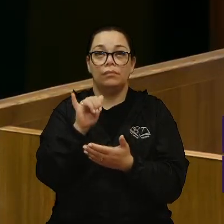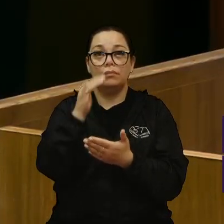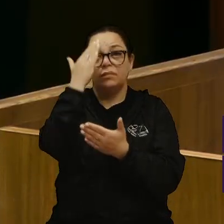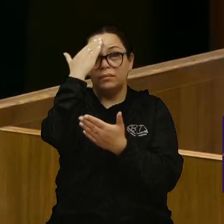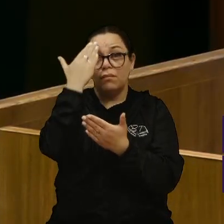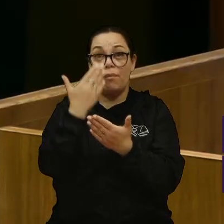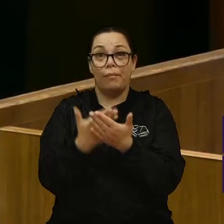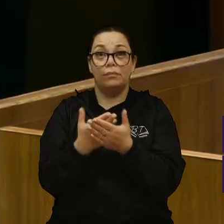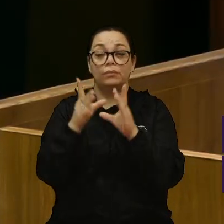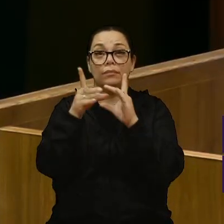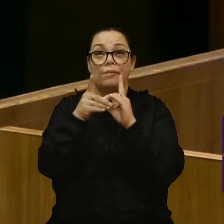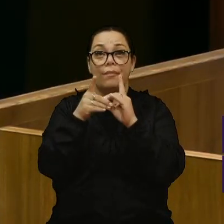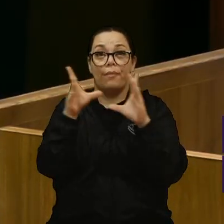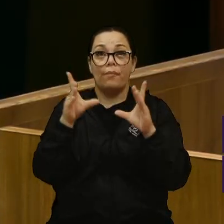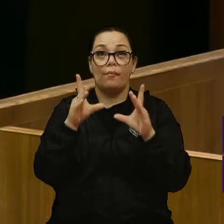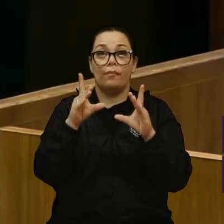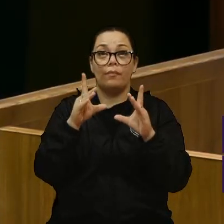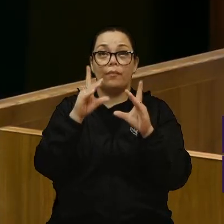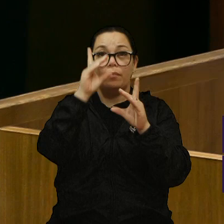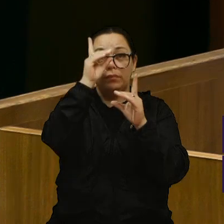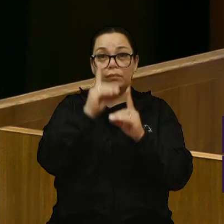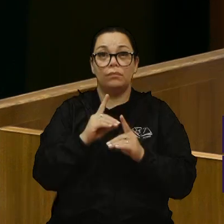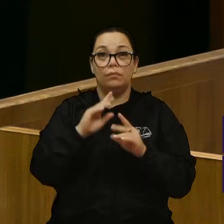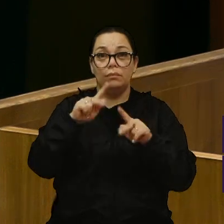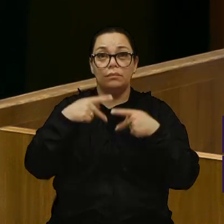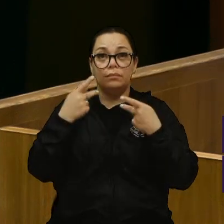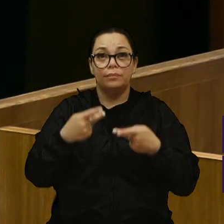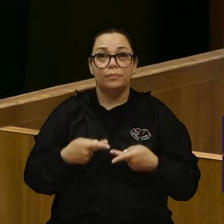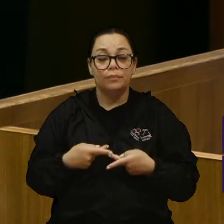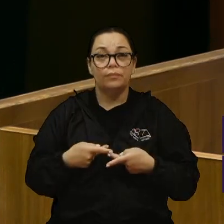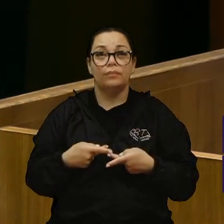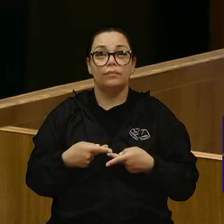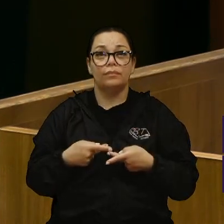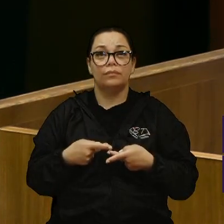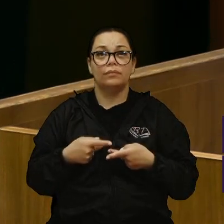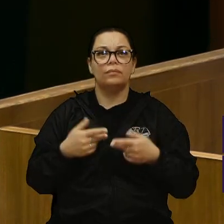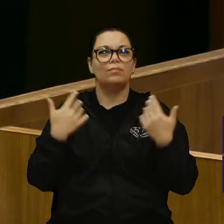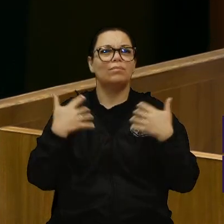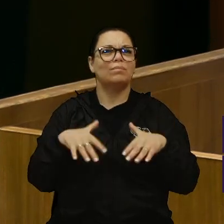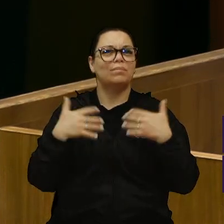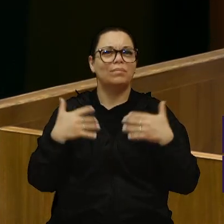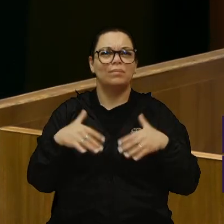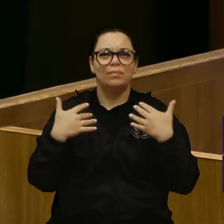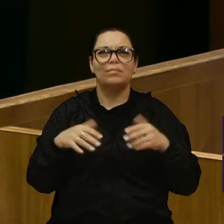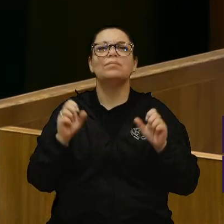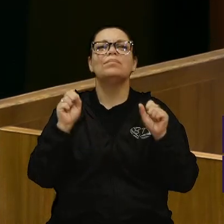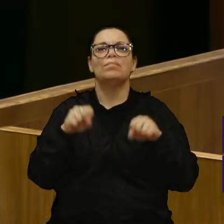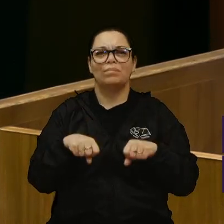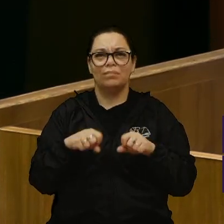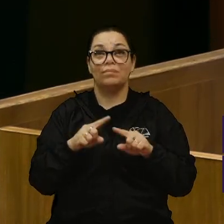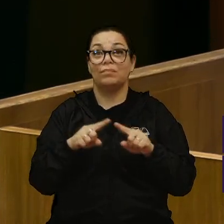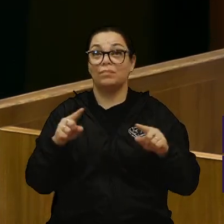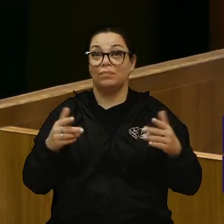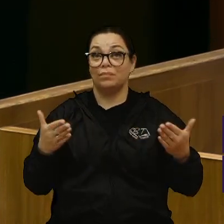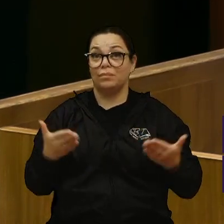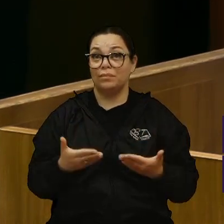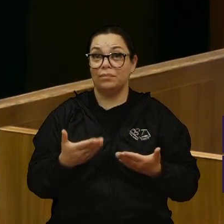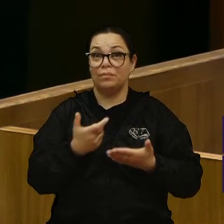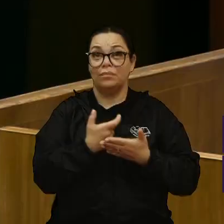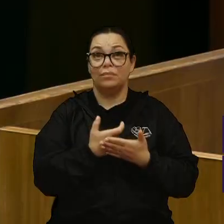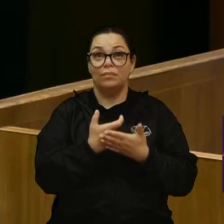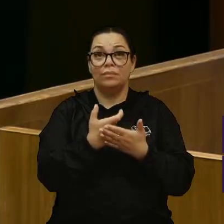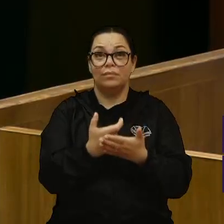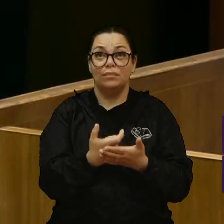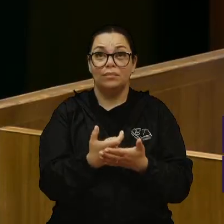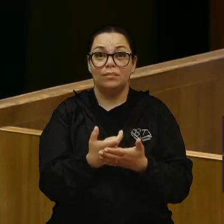acreditaram na democracia, na dignidade humana, quando isso custava muito caro. Então, hoje, ao receber essa